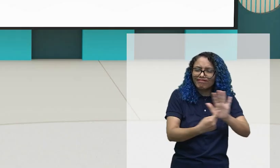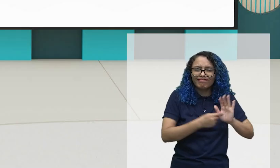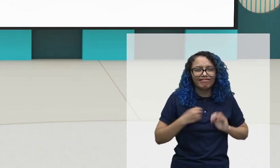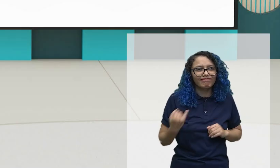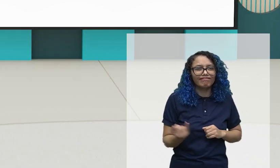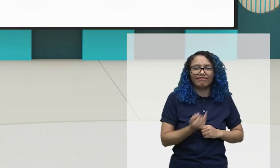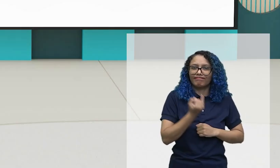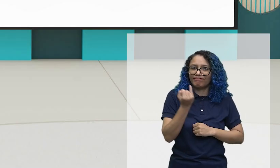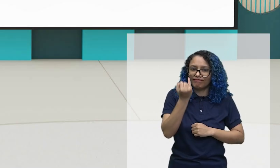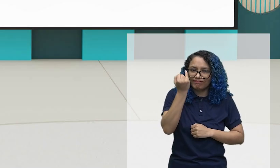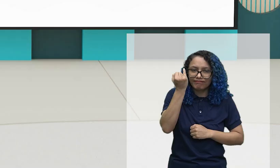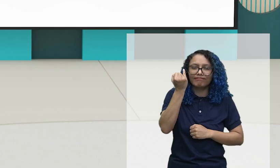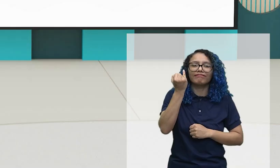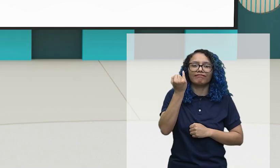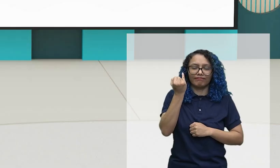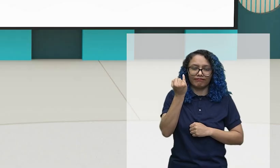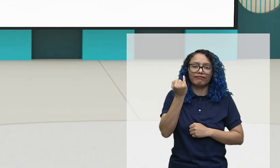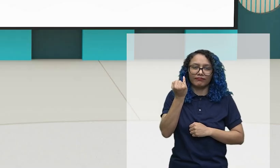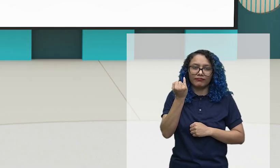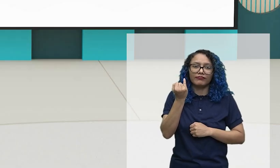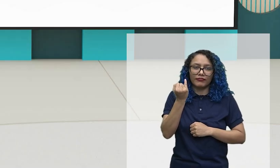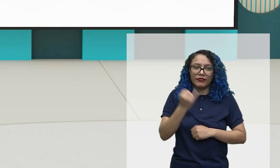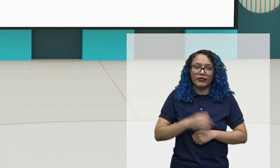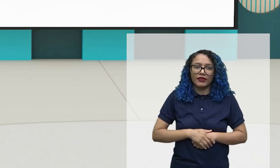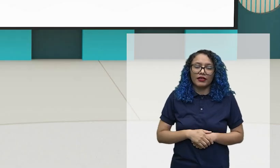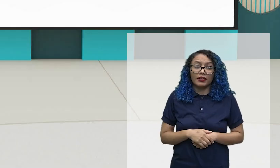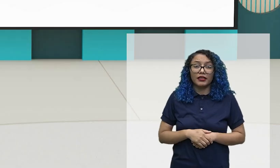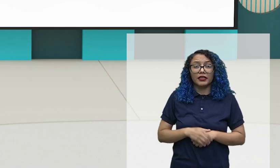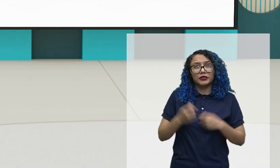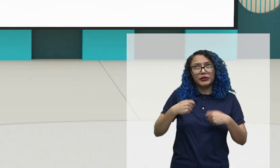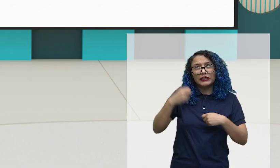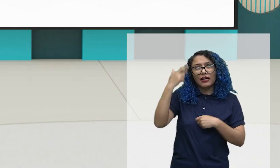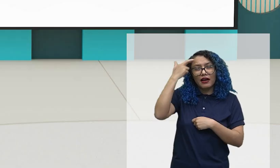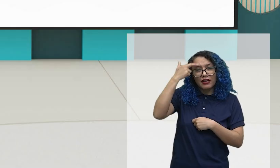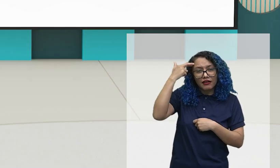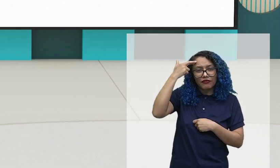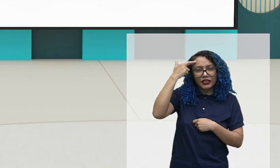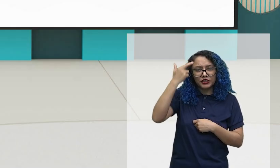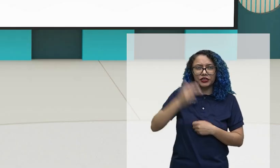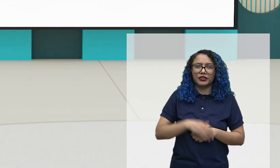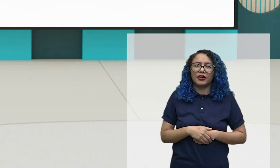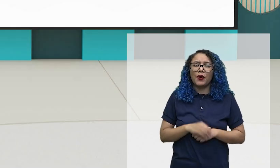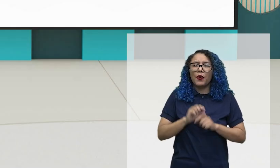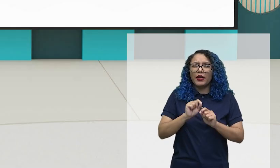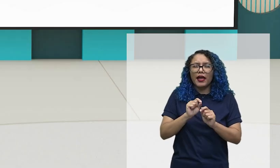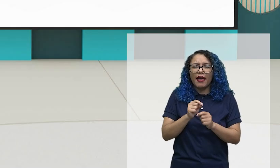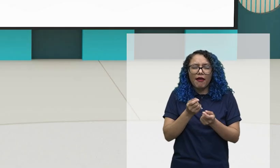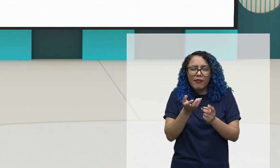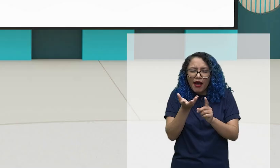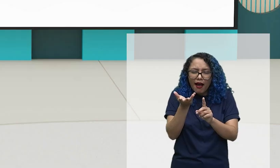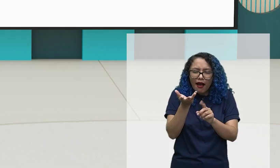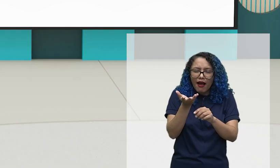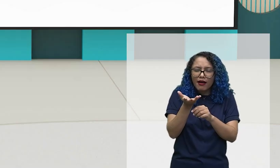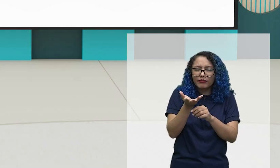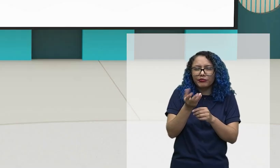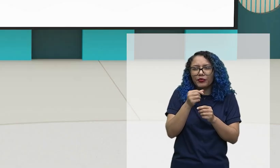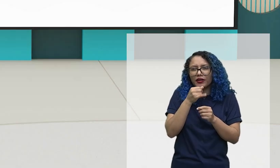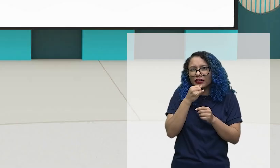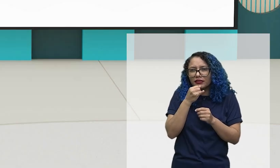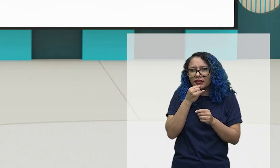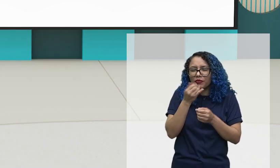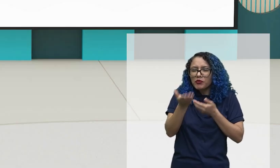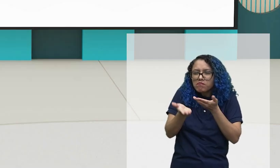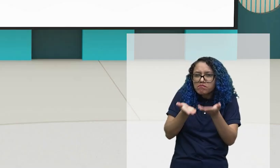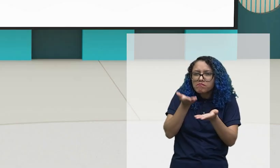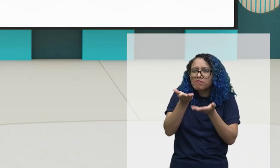aprendizados, é de suma importância, porque é eu refletir e entender que não é para agradar, mas